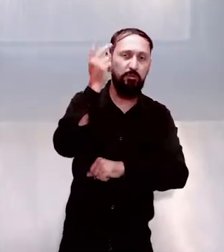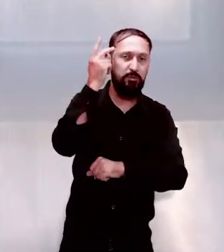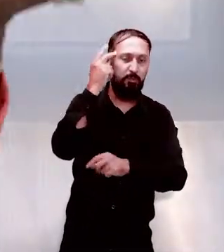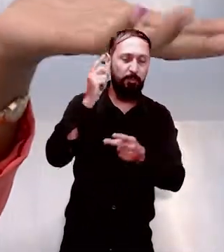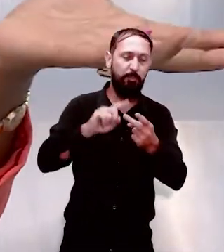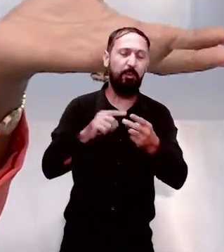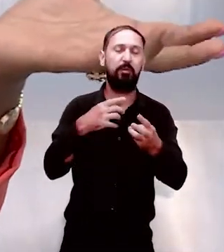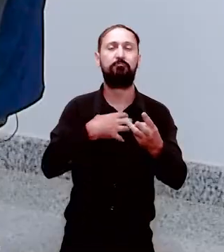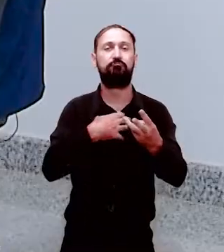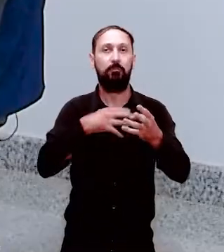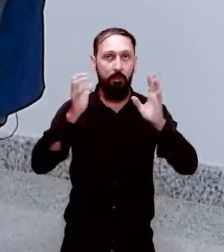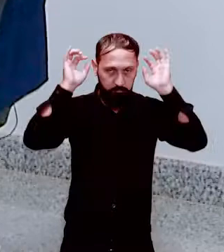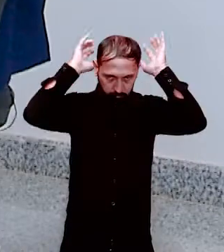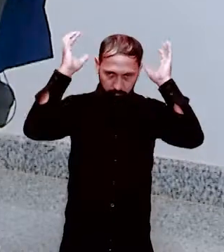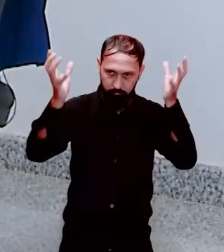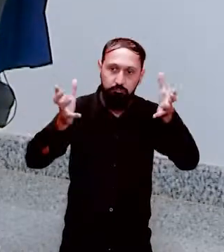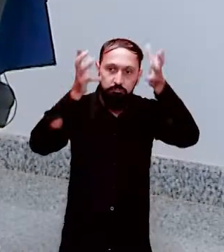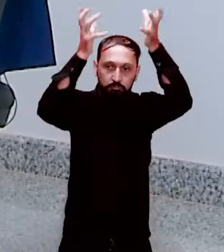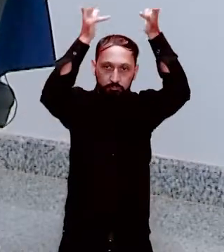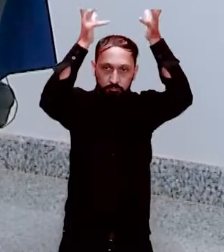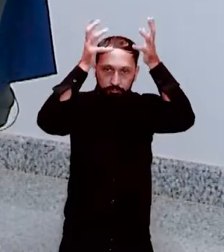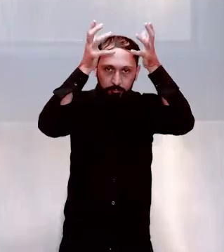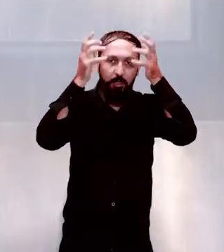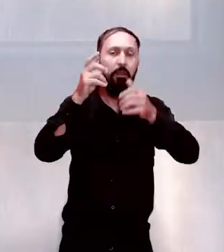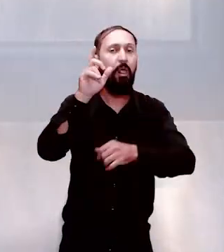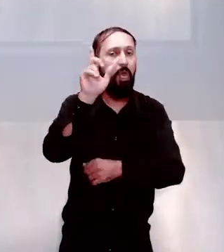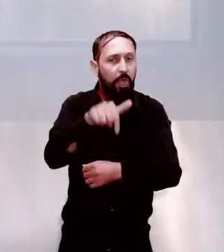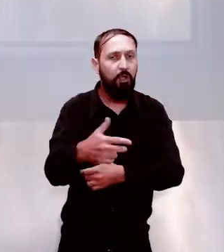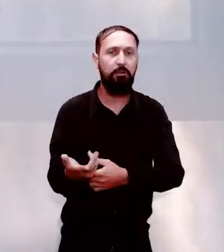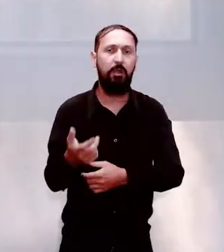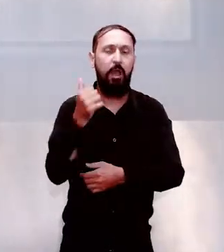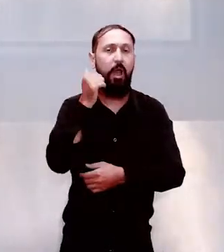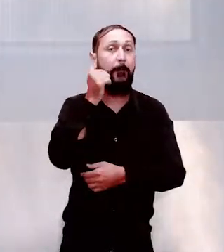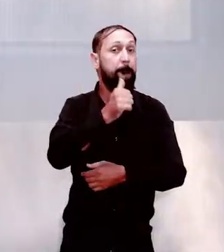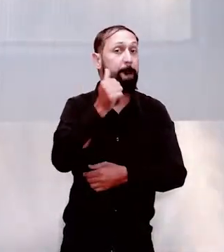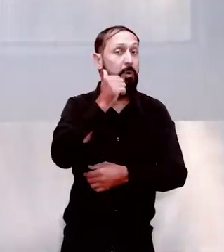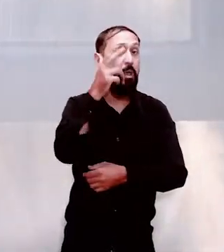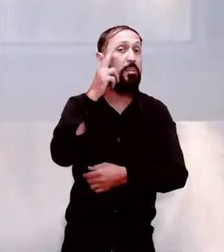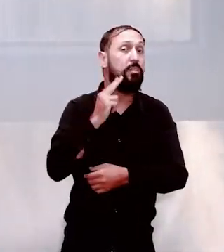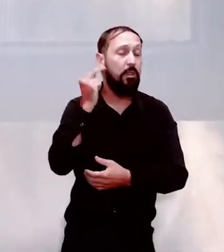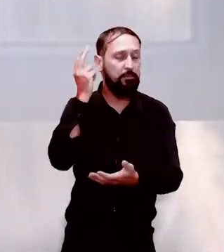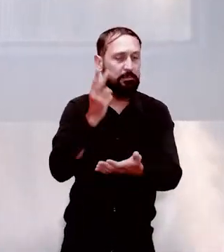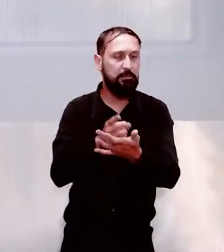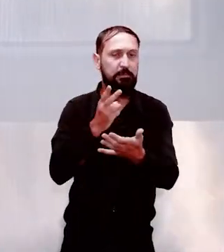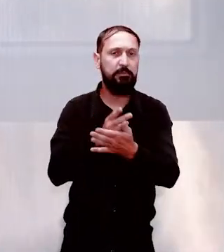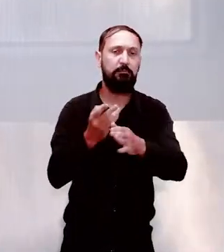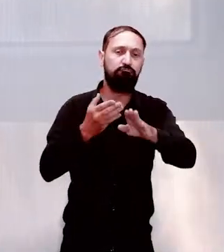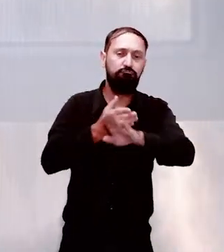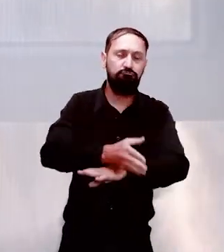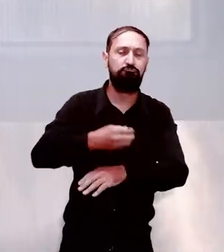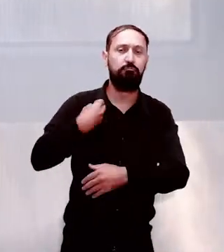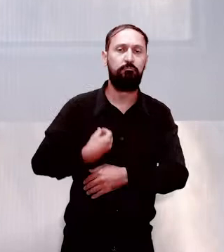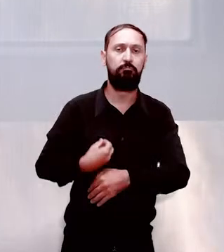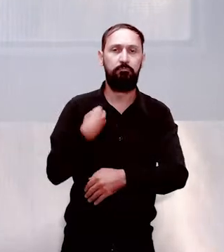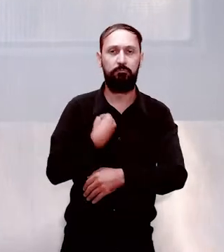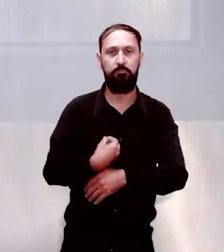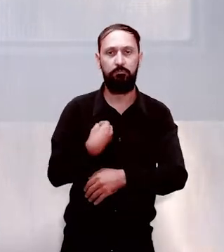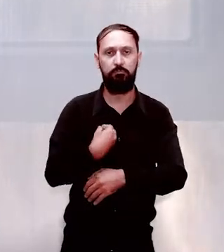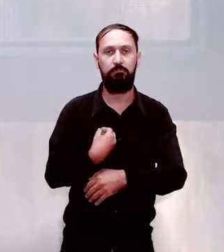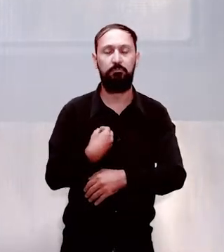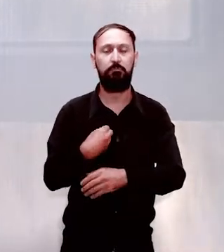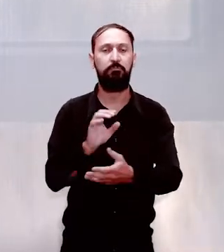São Paulo, Salvador, na cabeça aquelas fotos lá. Realmente, a mulher negra ela sempre esteve